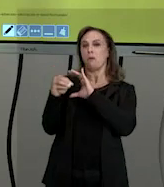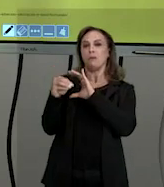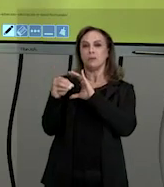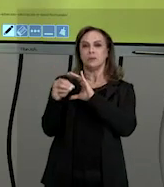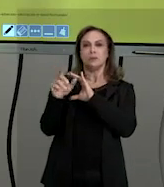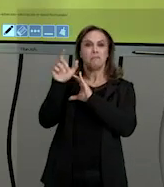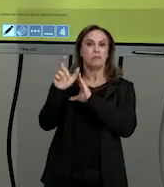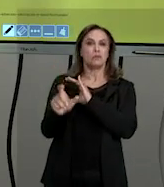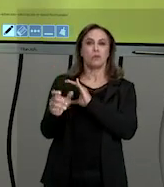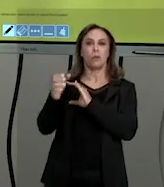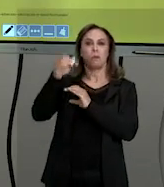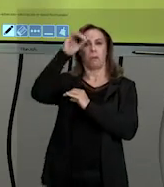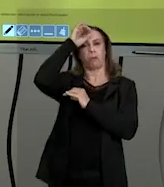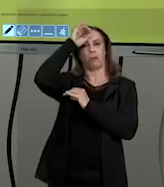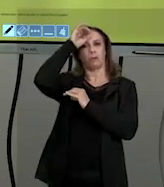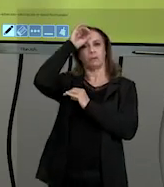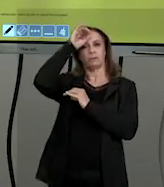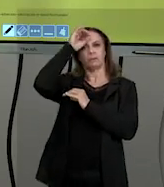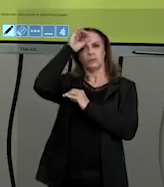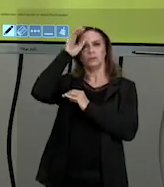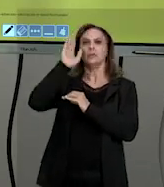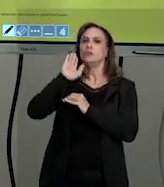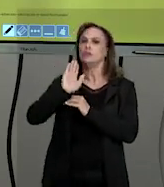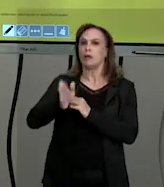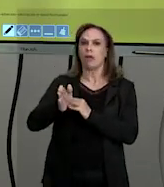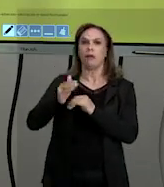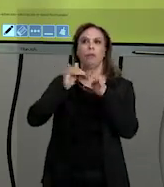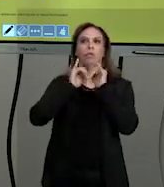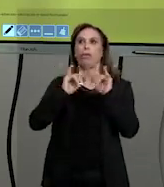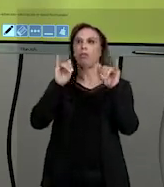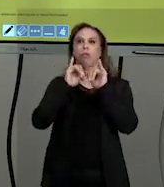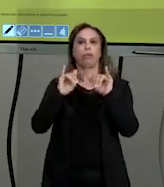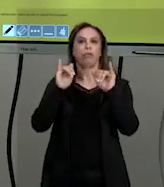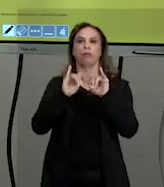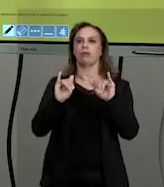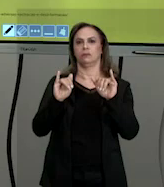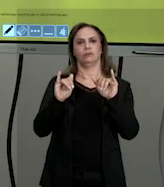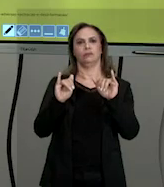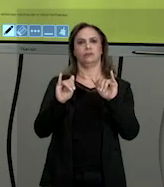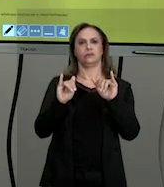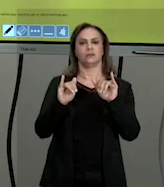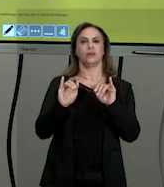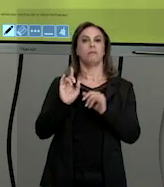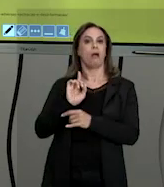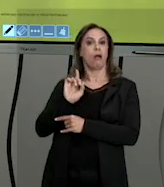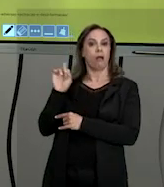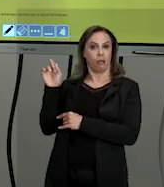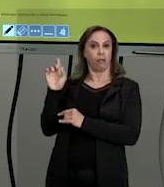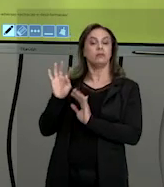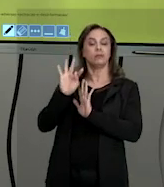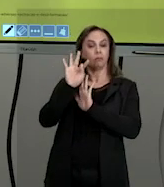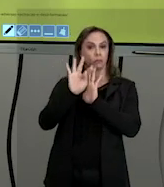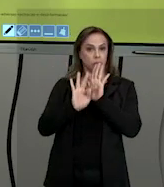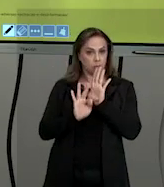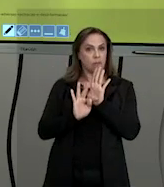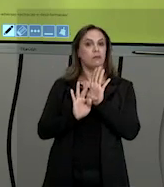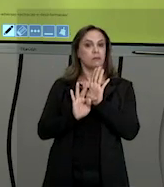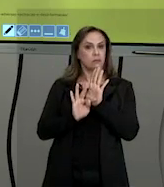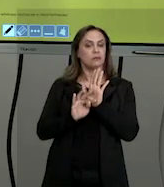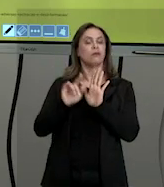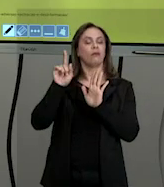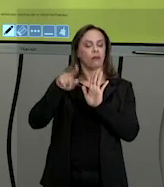falando a respeito disso. Então, é um texto que é de um blog, mas é um blog relacionado